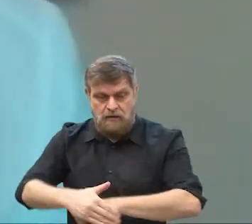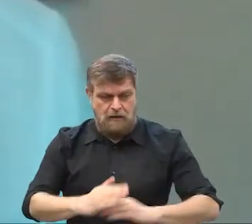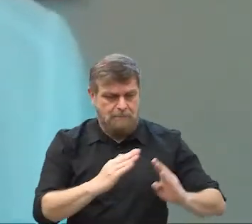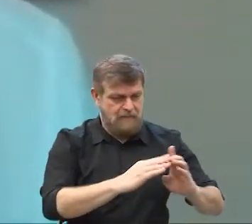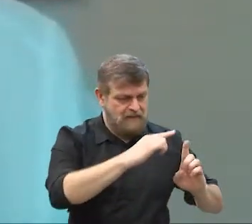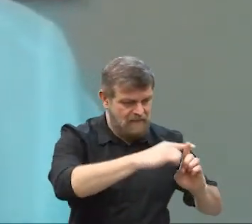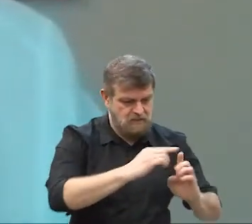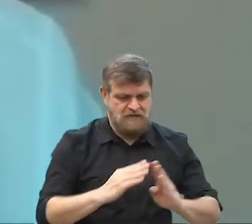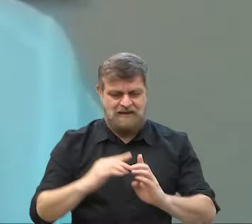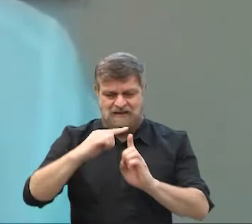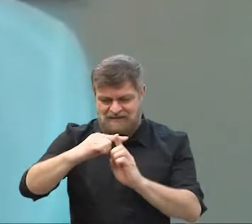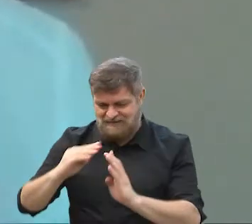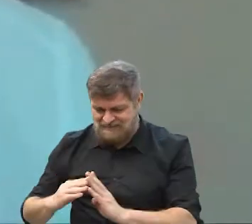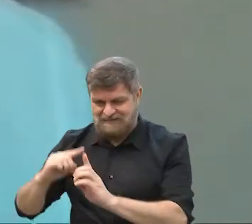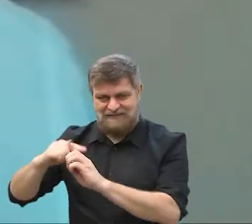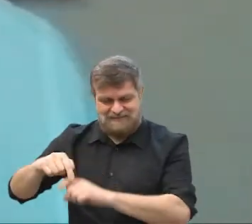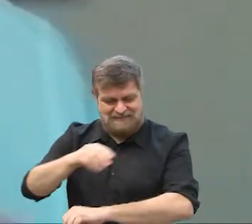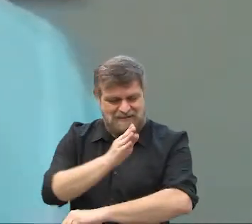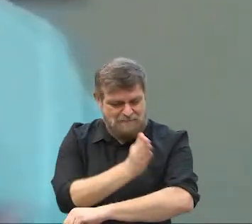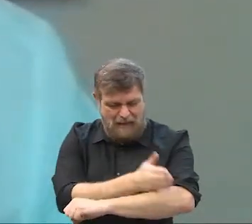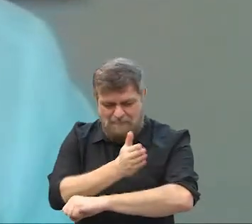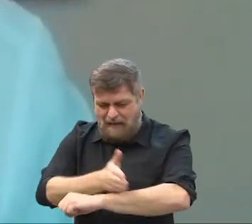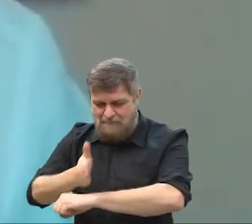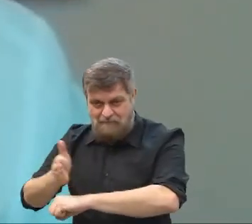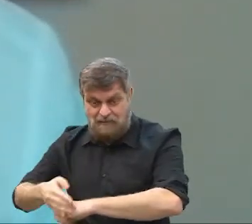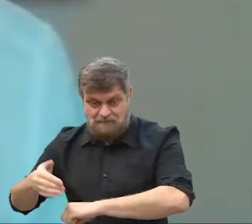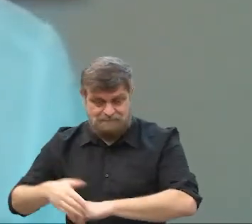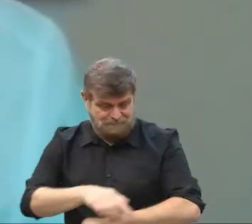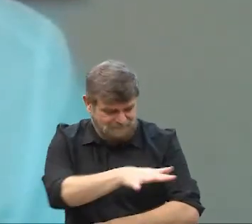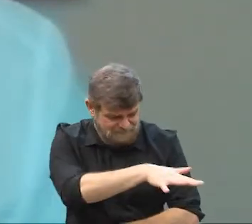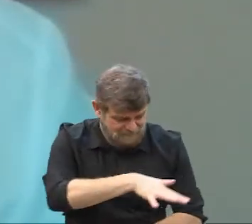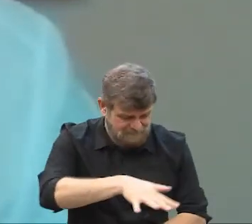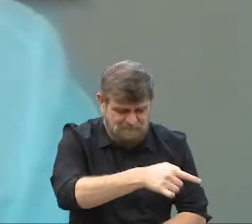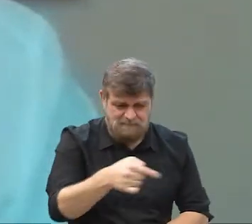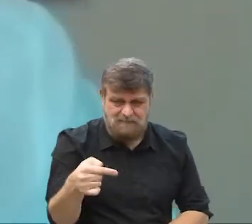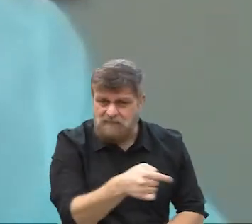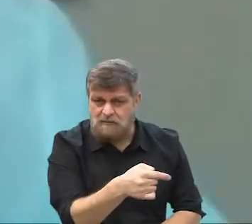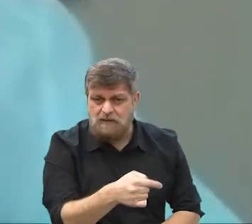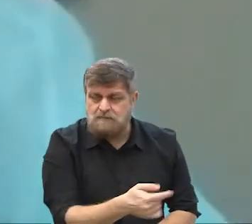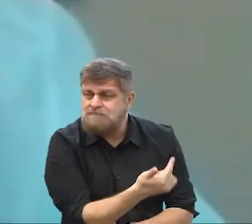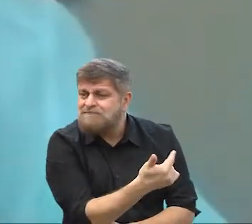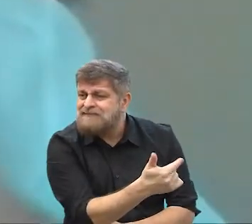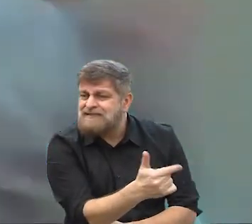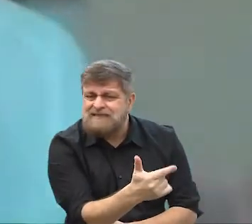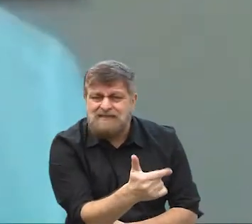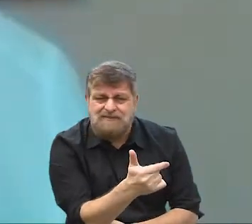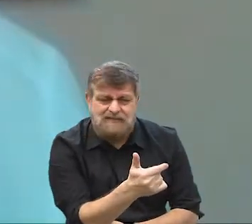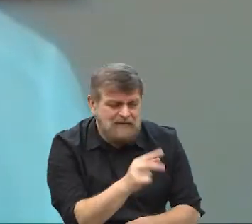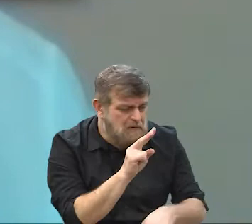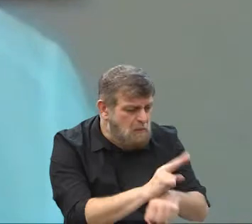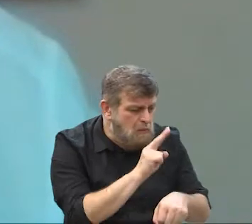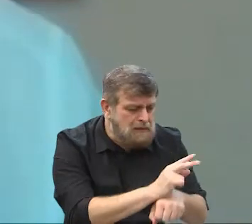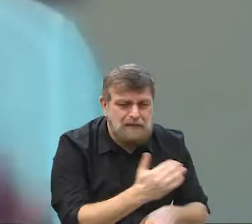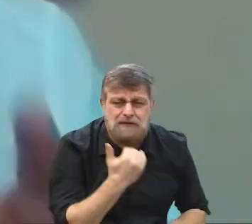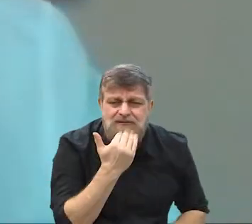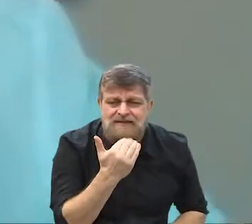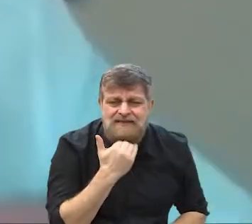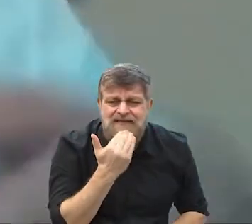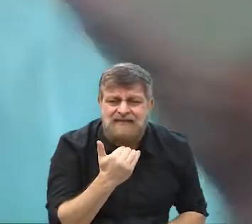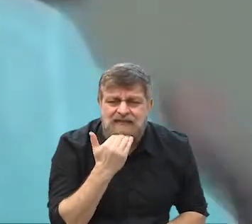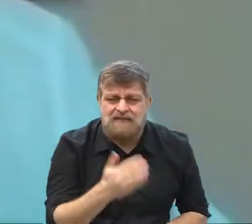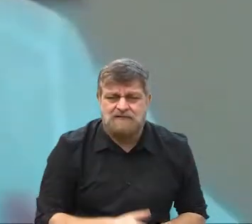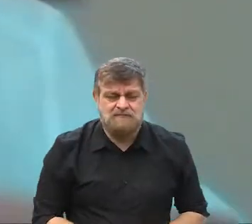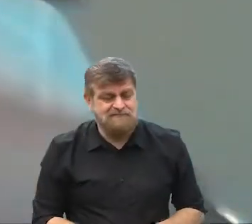essa praça, por um bom tempo, não teve nenhuma revitalização. Ela